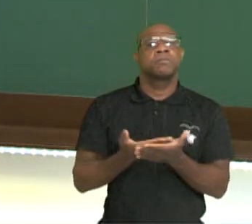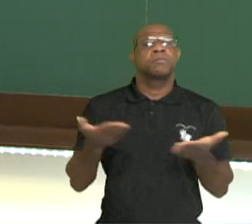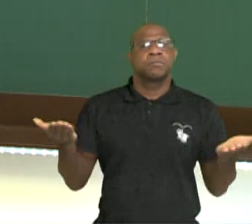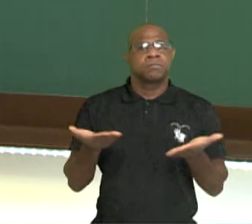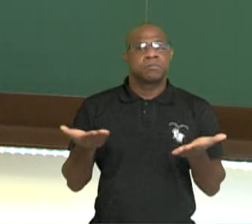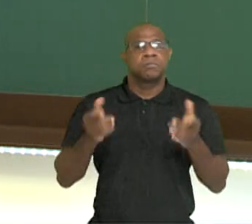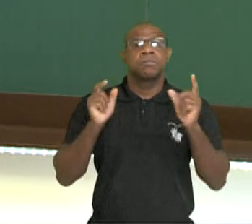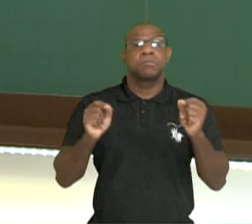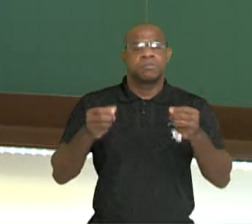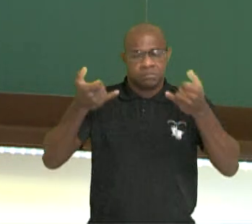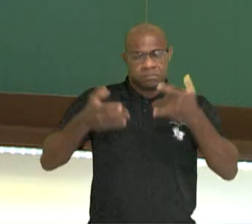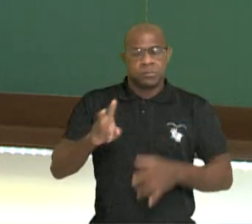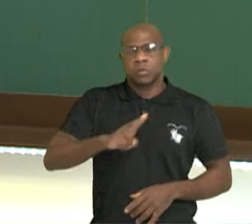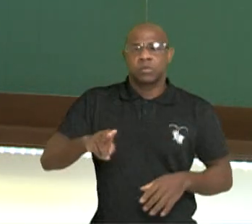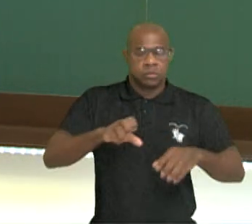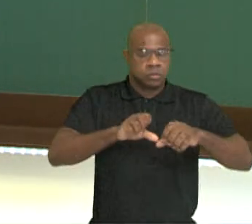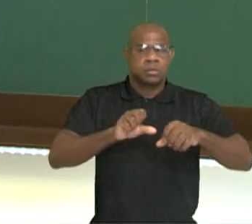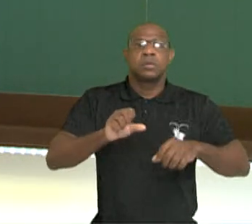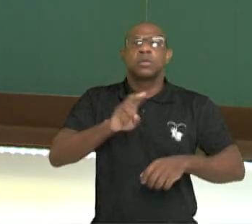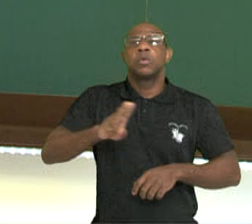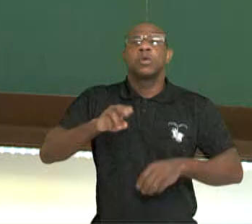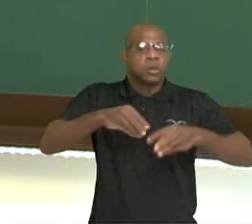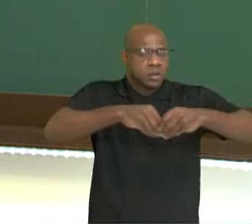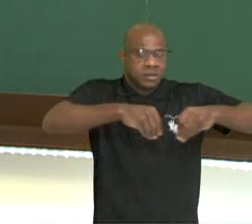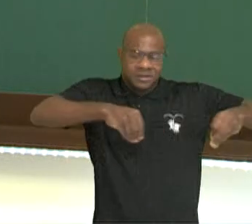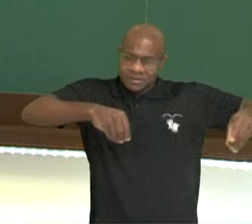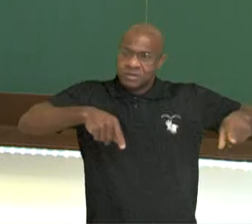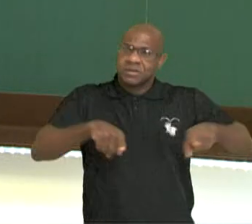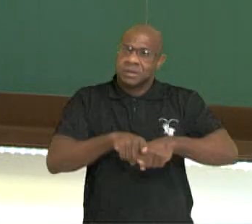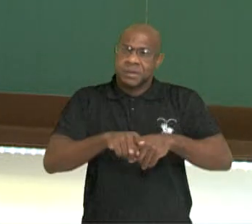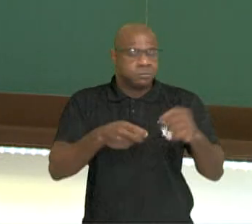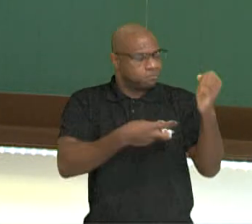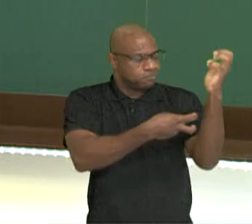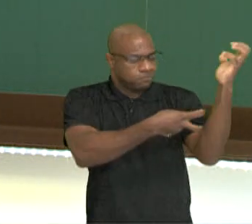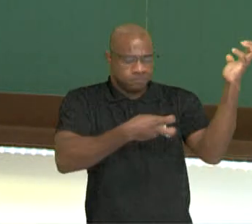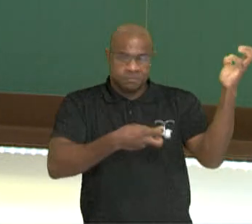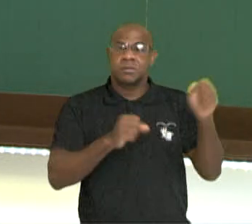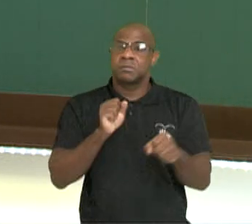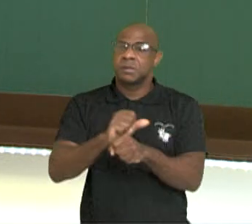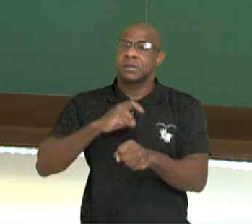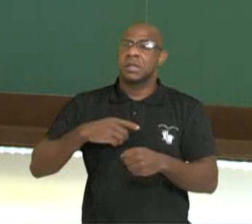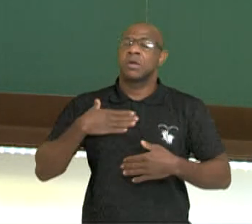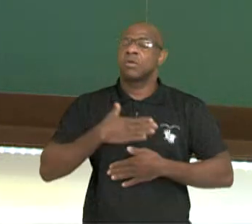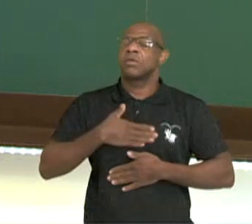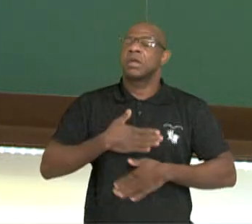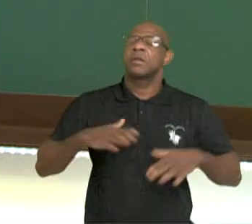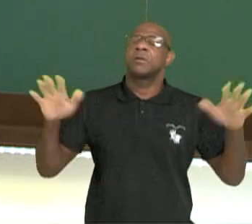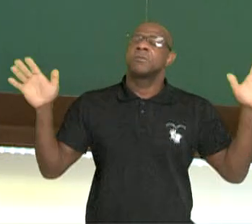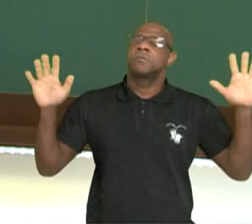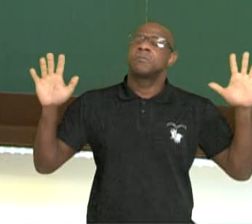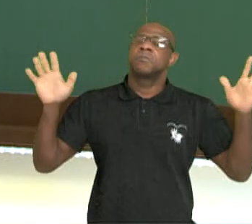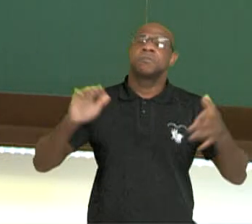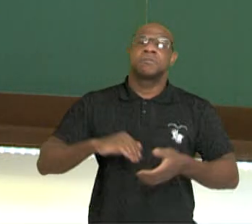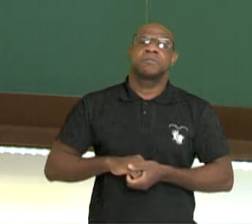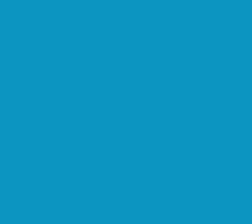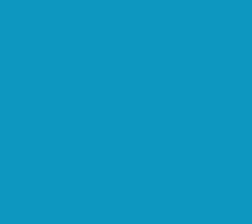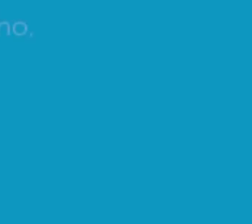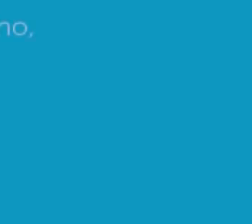nós falamos sobre usos do solo, mais especificamente do extrativismo. Espero que vocês tenham gostado e até breve!